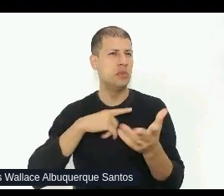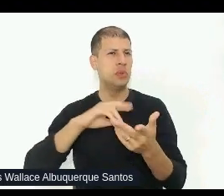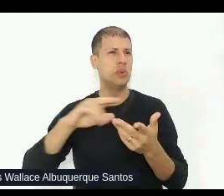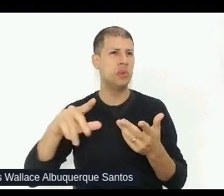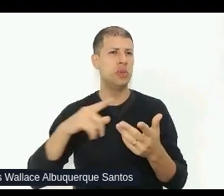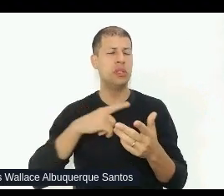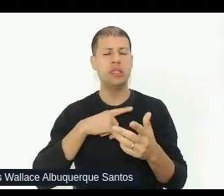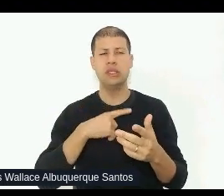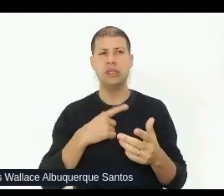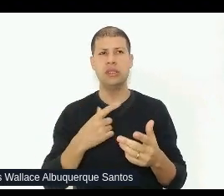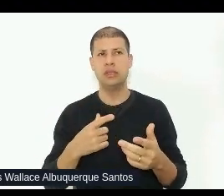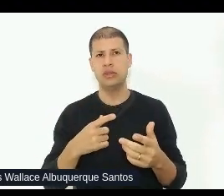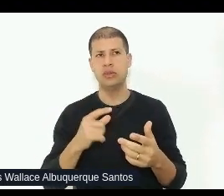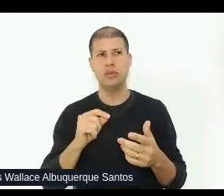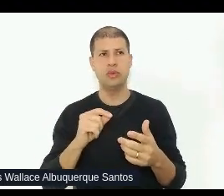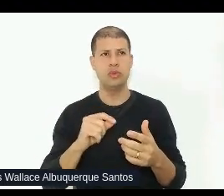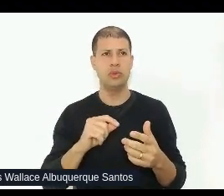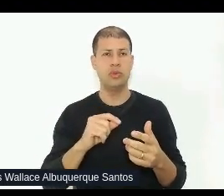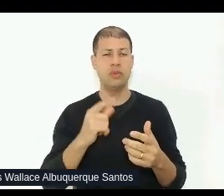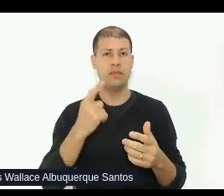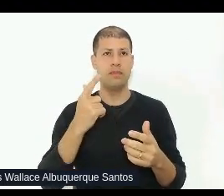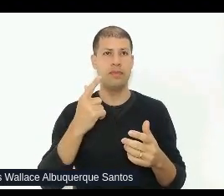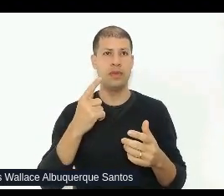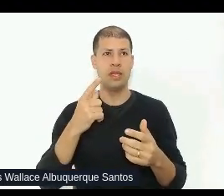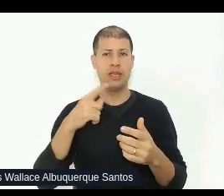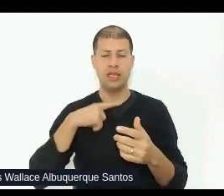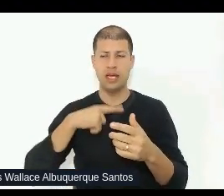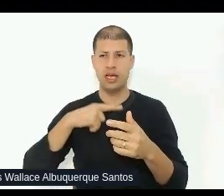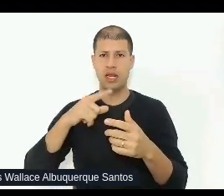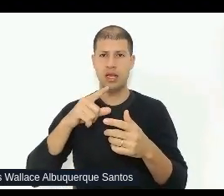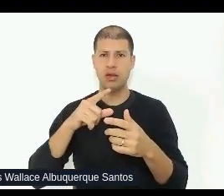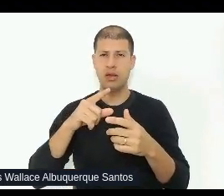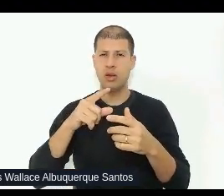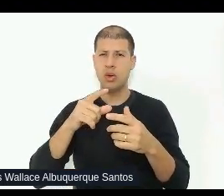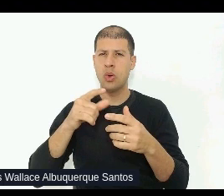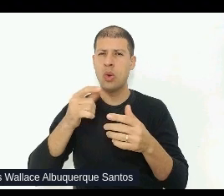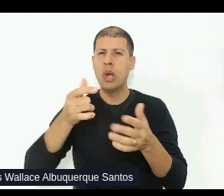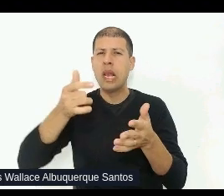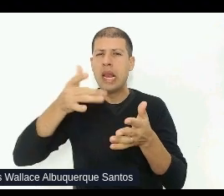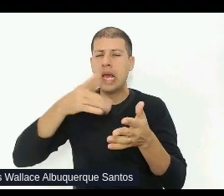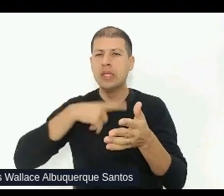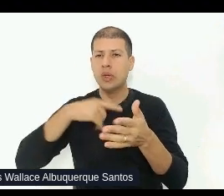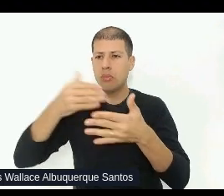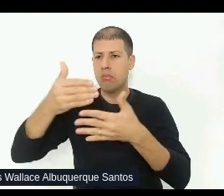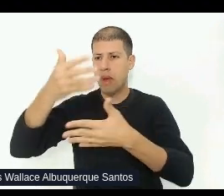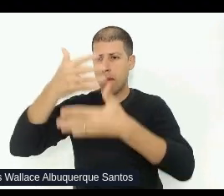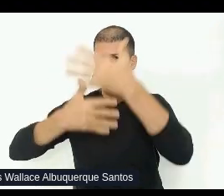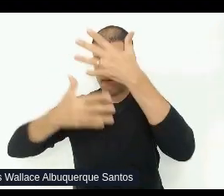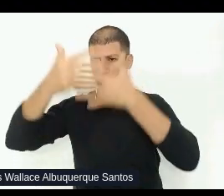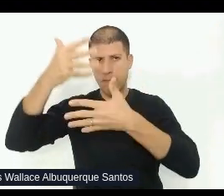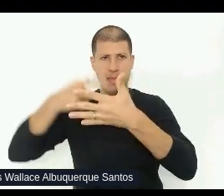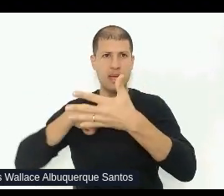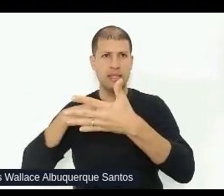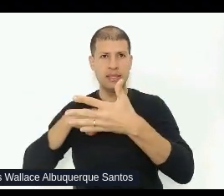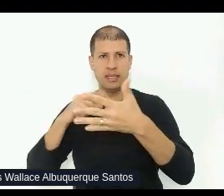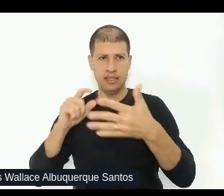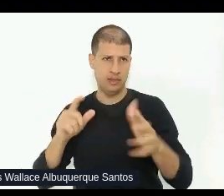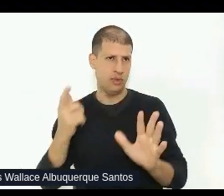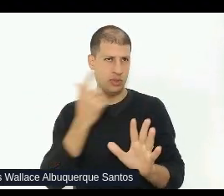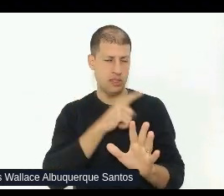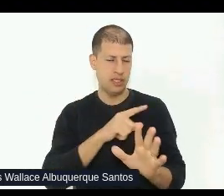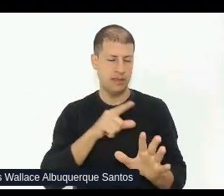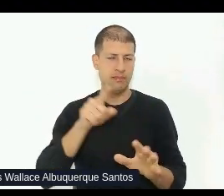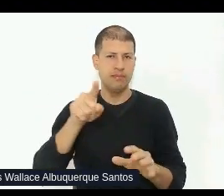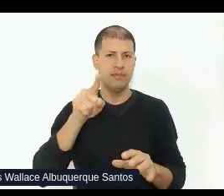Lá e um componente de paginação, chamado componente de carrossel. E aí, essa spec de